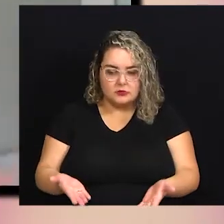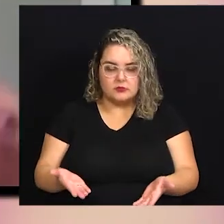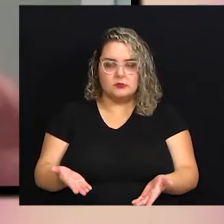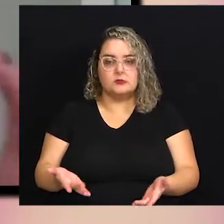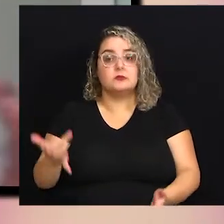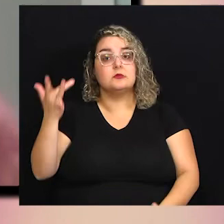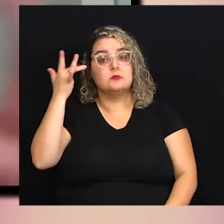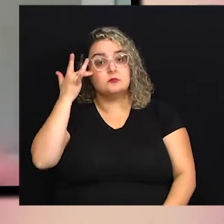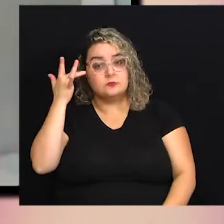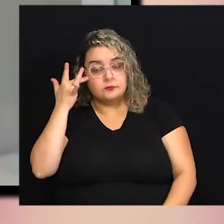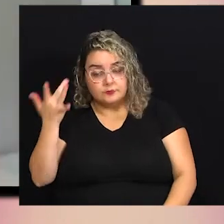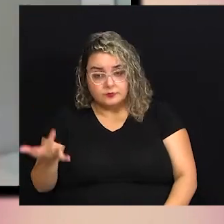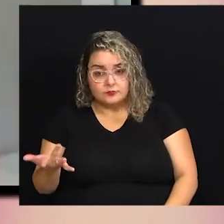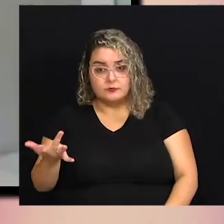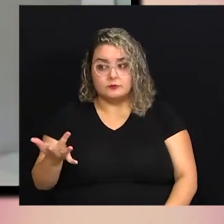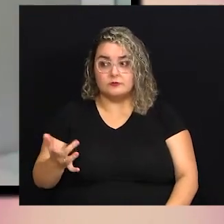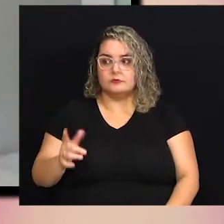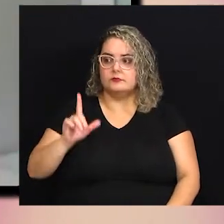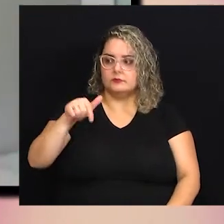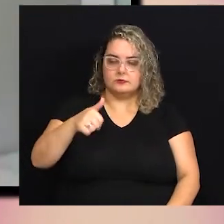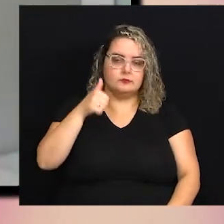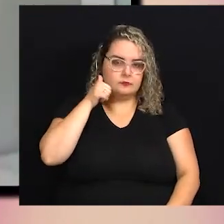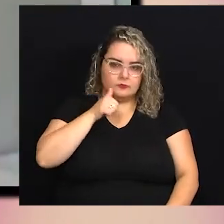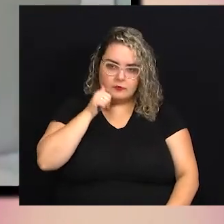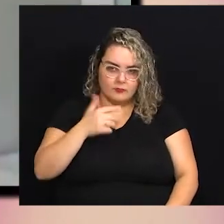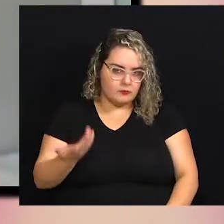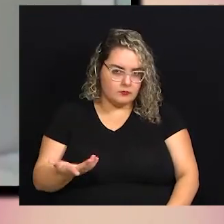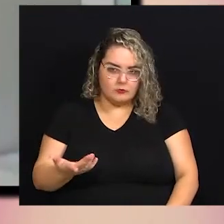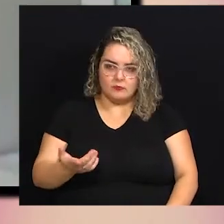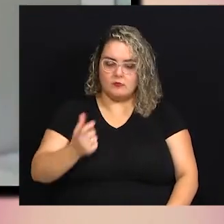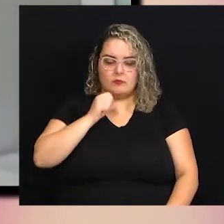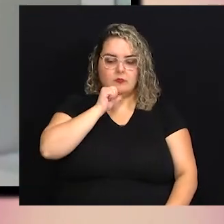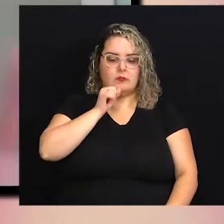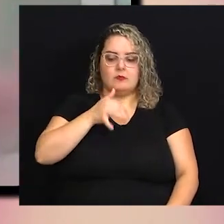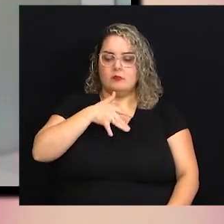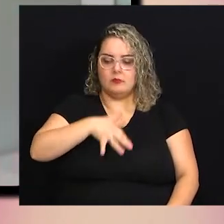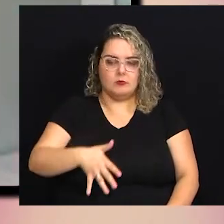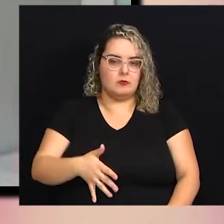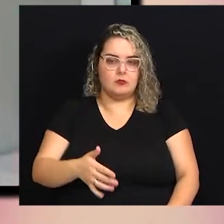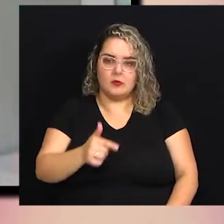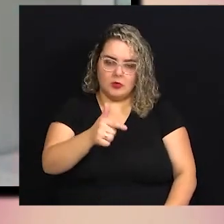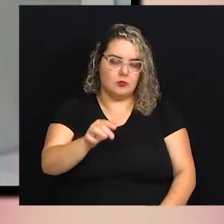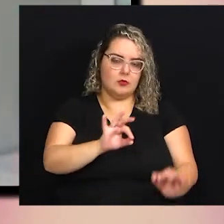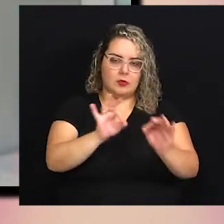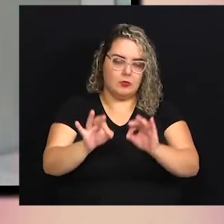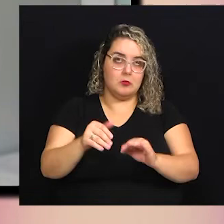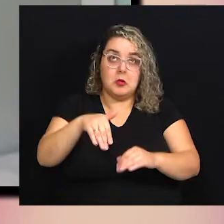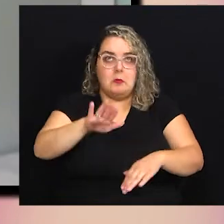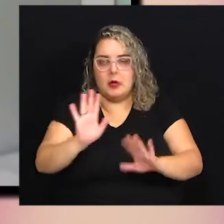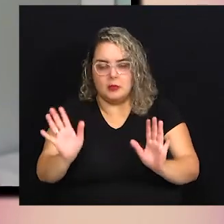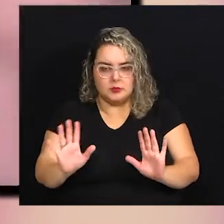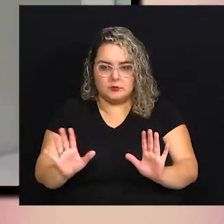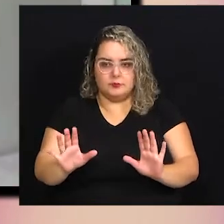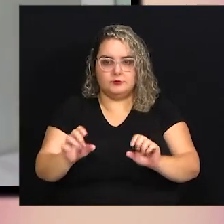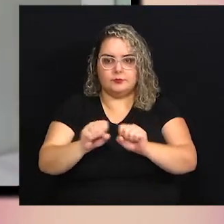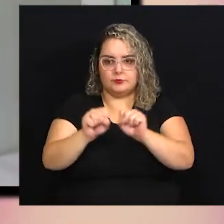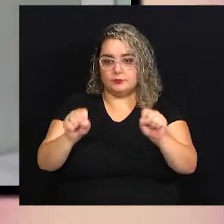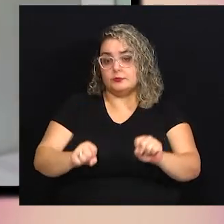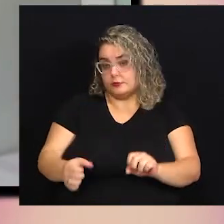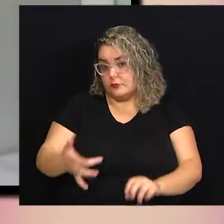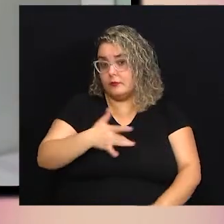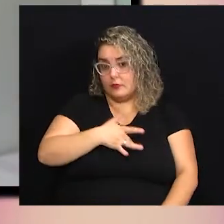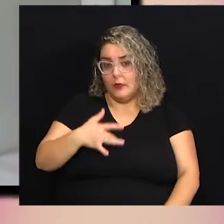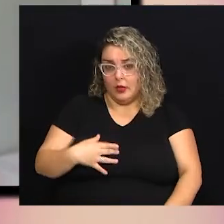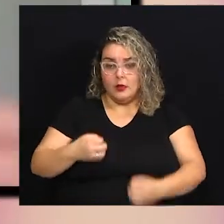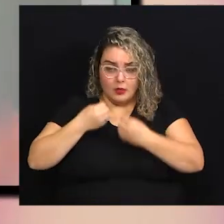momento, né, da maturidade, né, e depois essa mulher vai ciclar normalmente, não precisa ter nenhum acompanhamento adicional. Então, para todo o sistema de saúde,